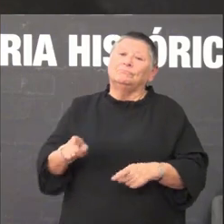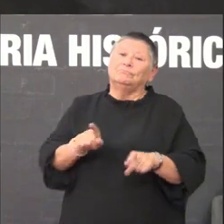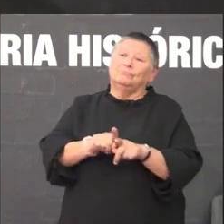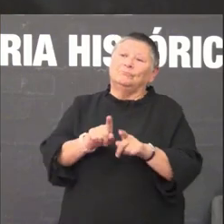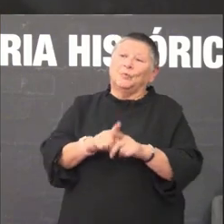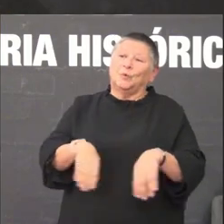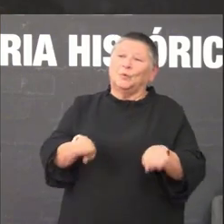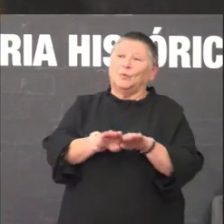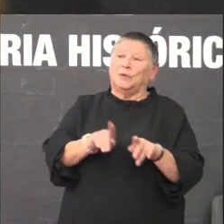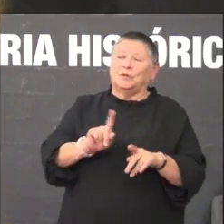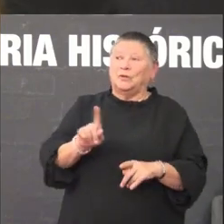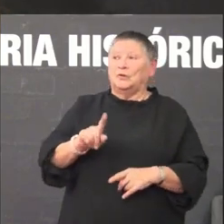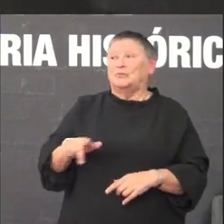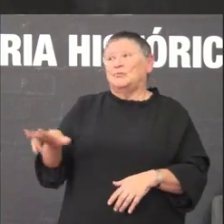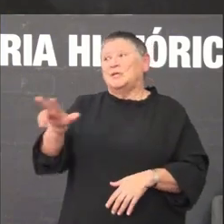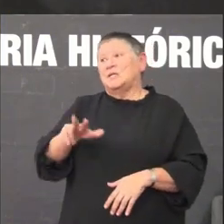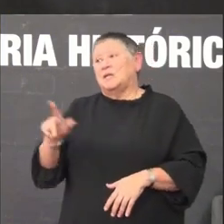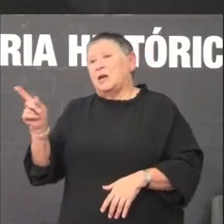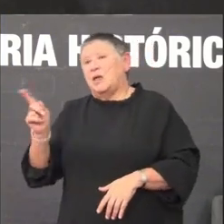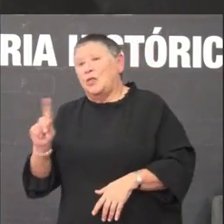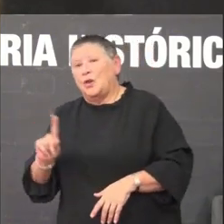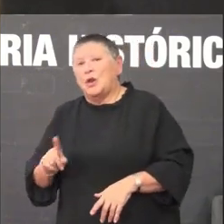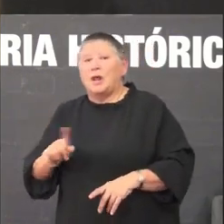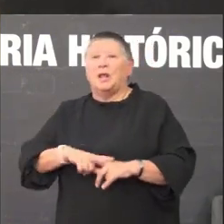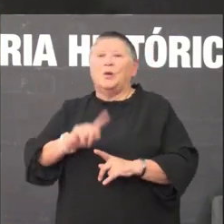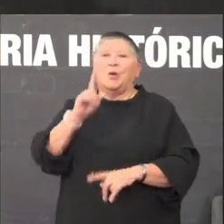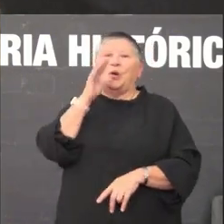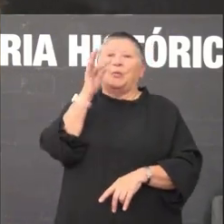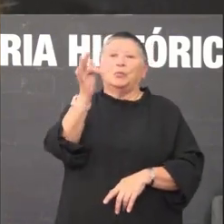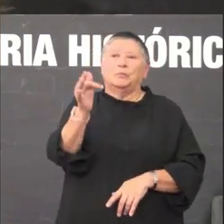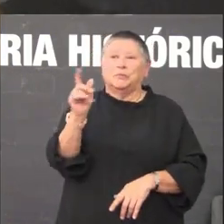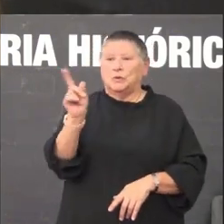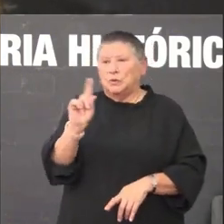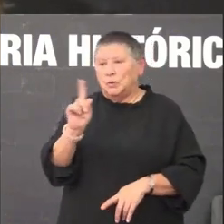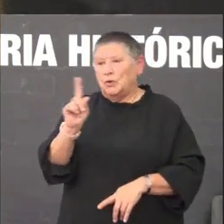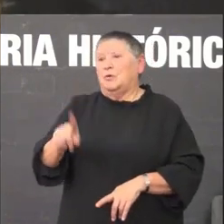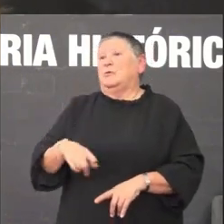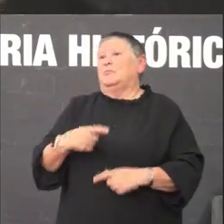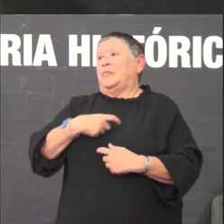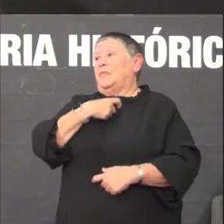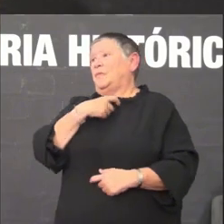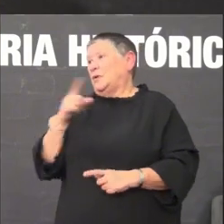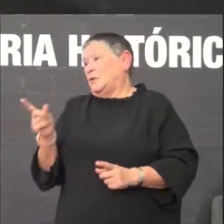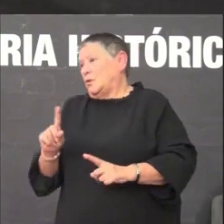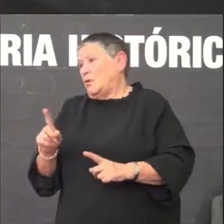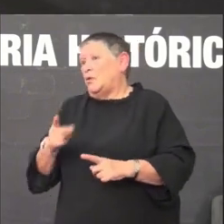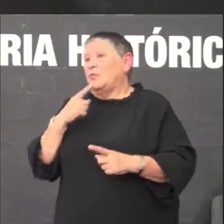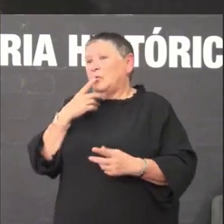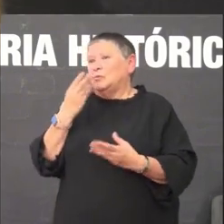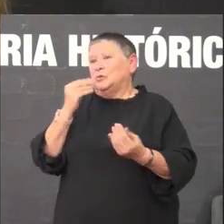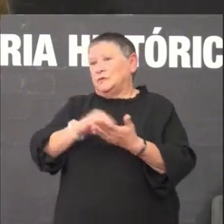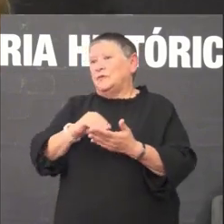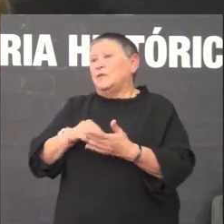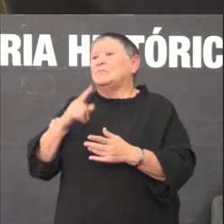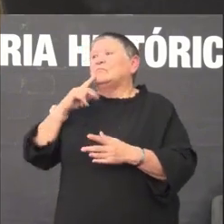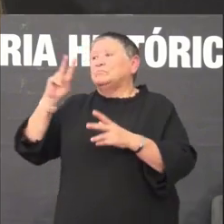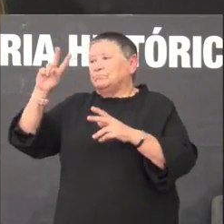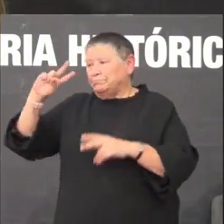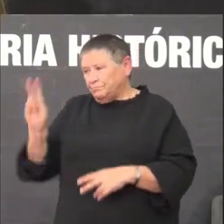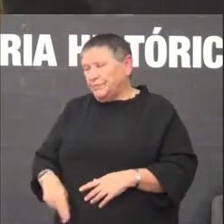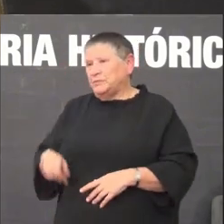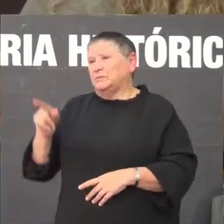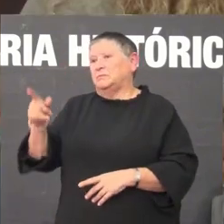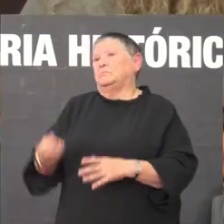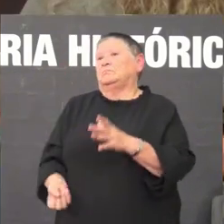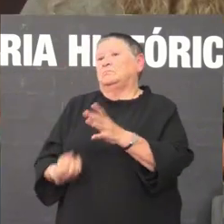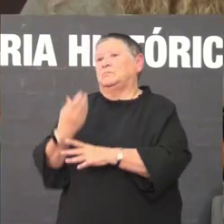não eram mencionados, que não eram referidos, quase que me esquecer aquilo que foi a violência da guerra. Então, ao contrário